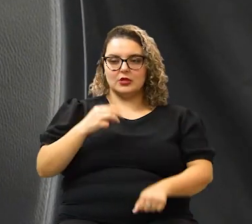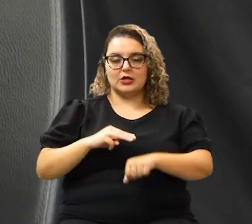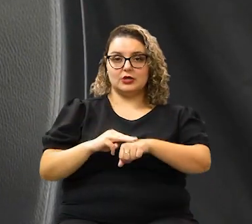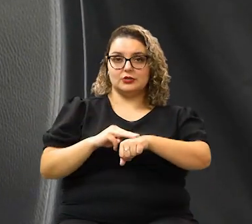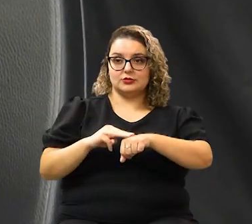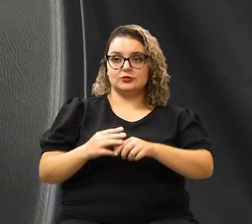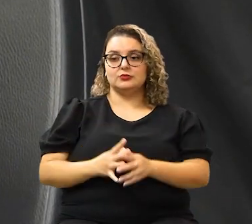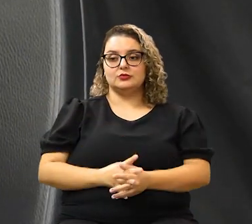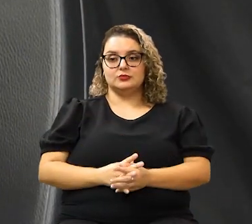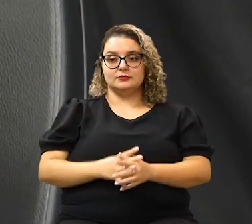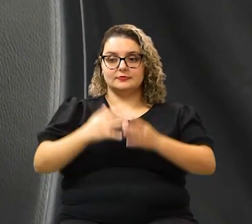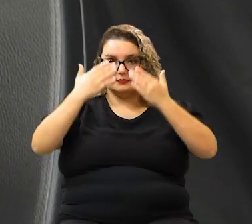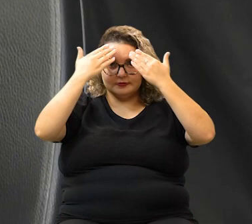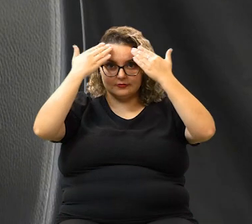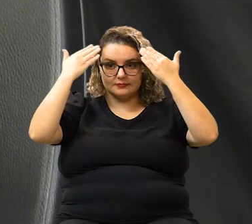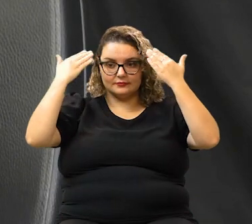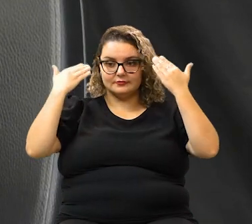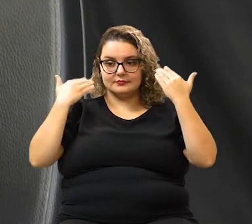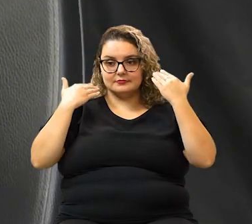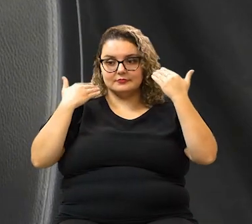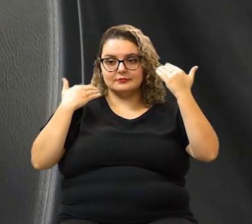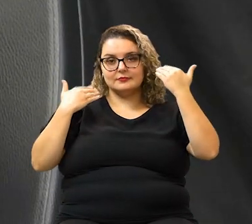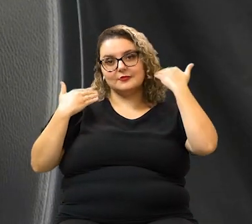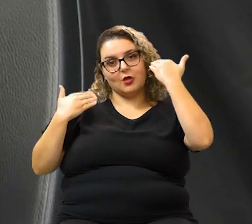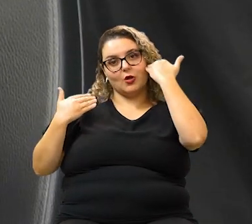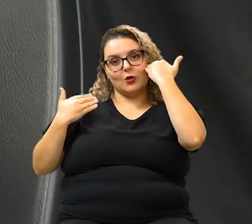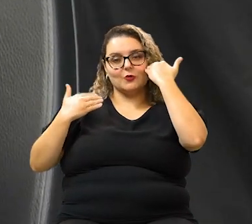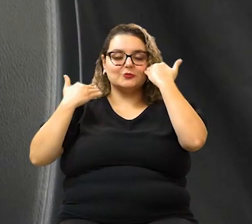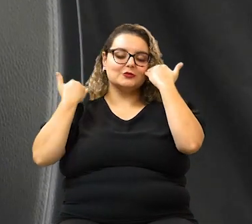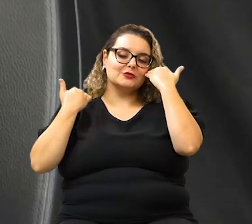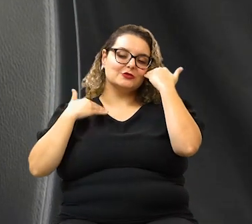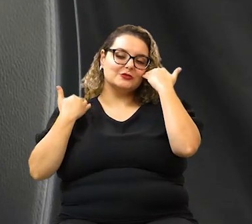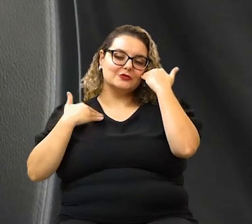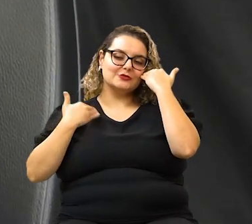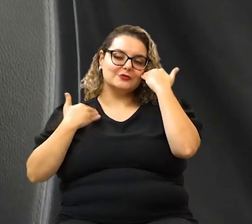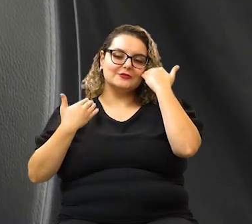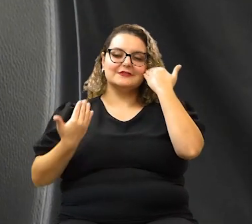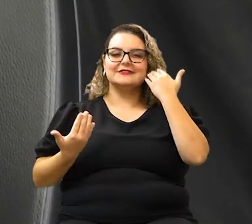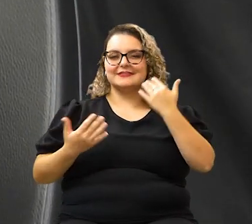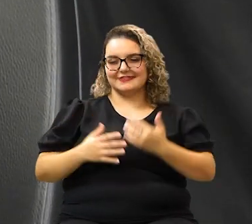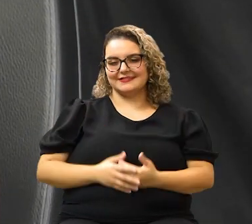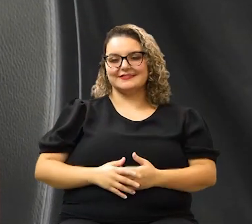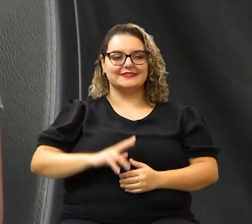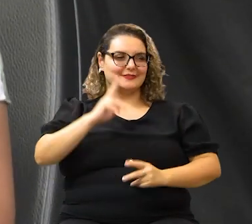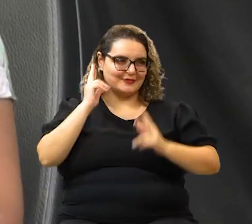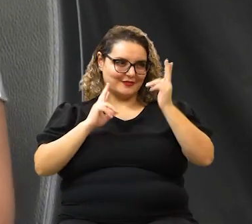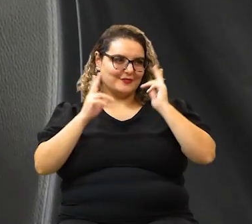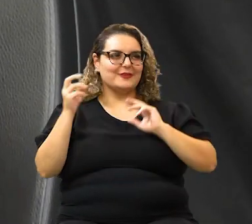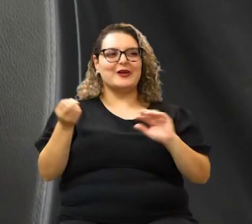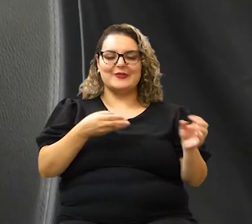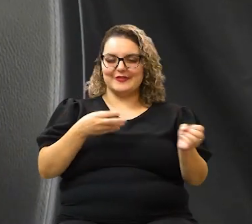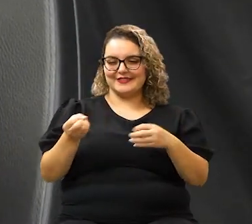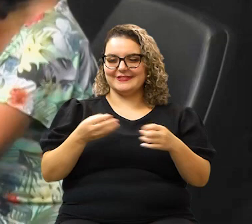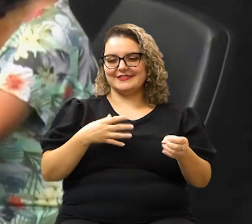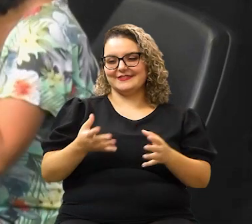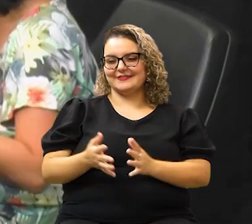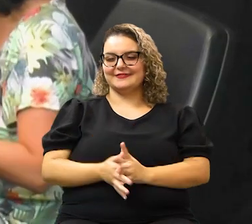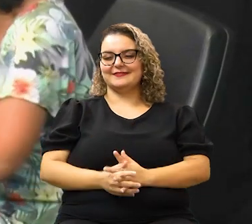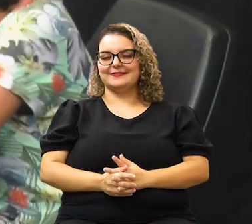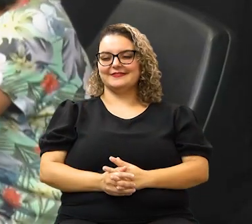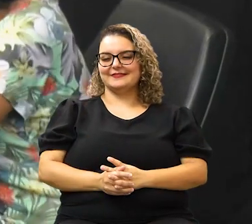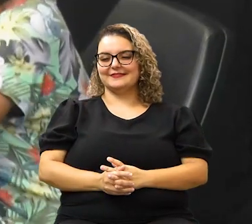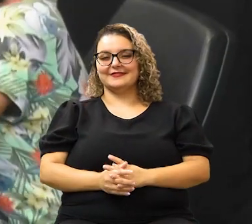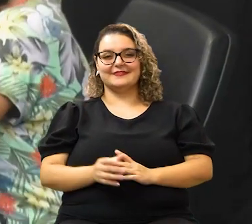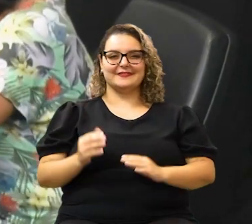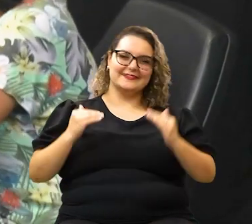castanhos, cabelo curto de um lado e um pouco mais comprido de outro. Corte super moderno, viu, corte, gente? digamos